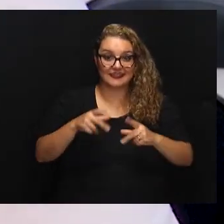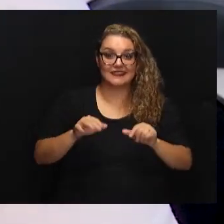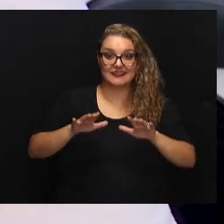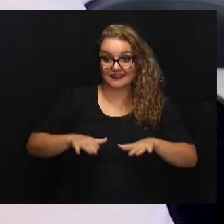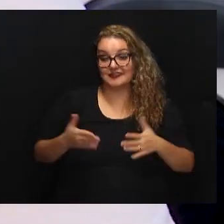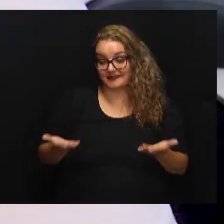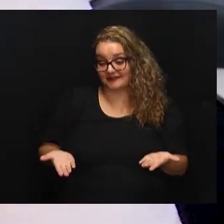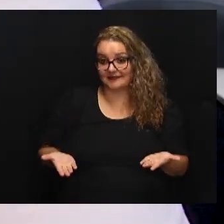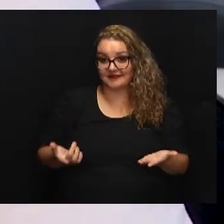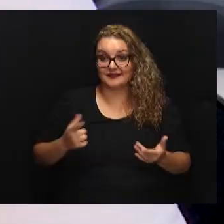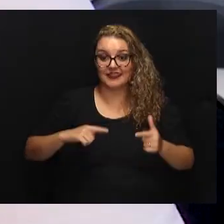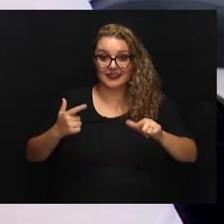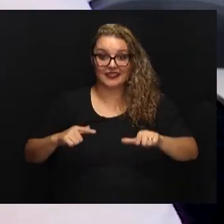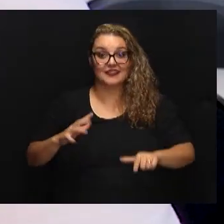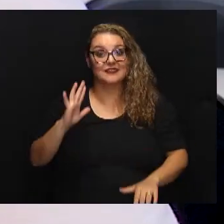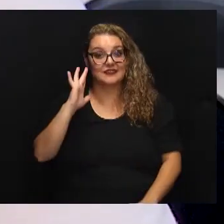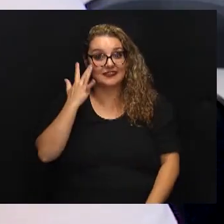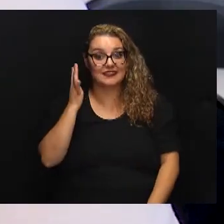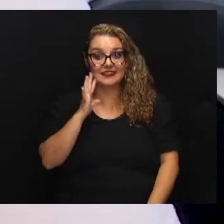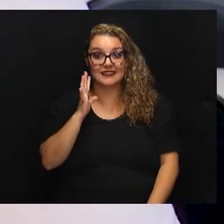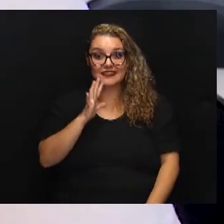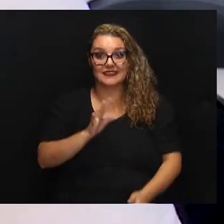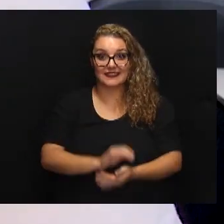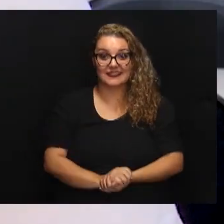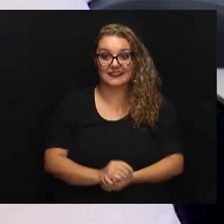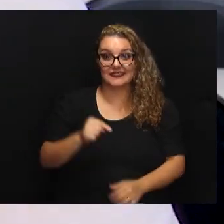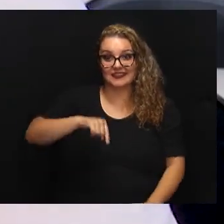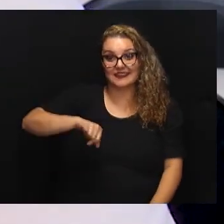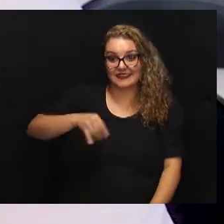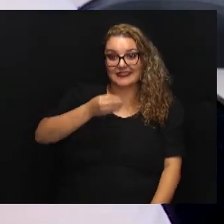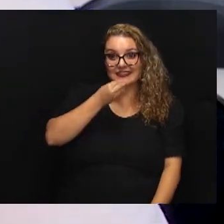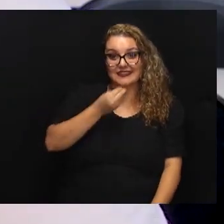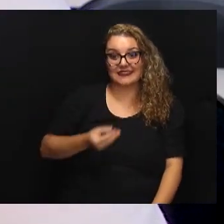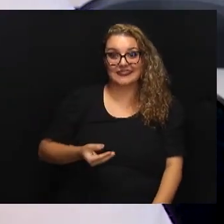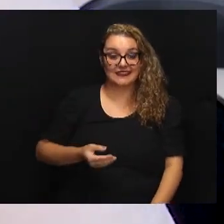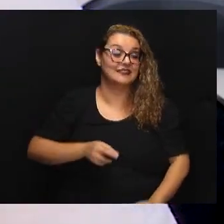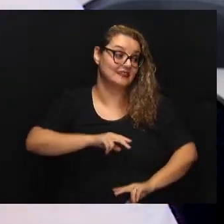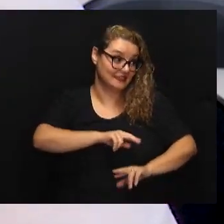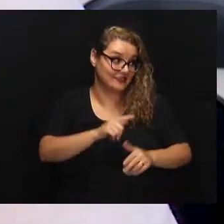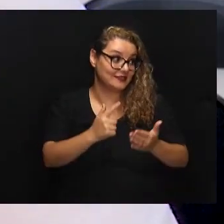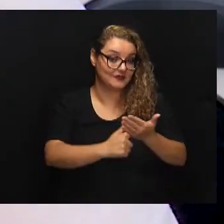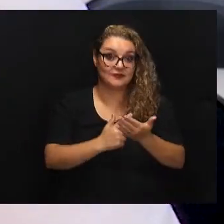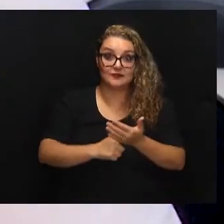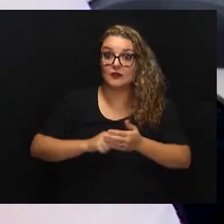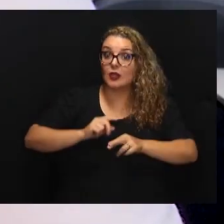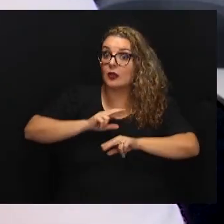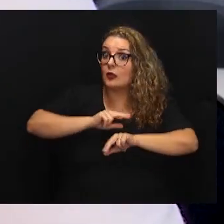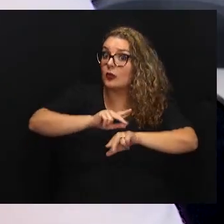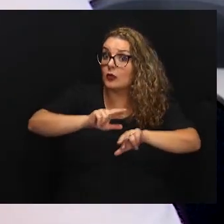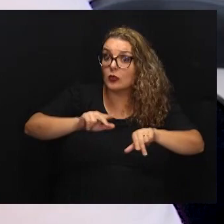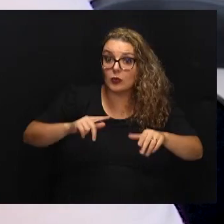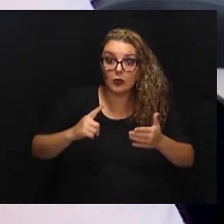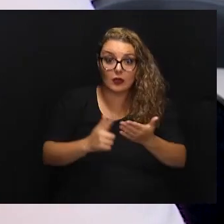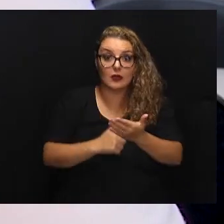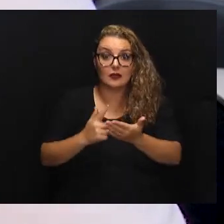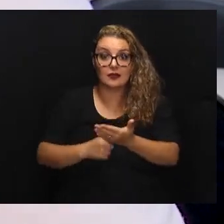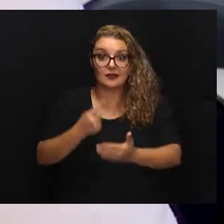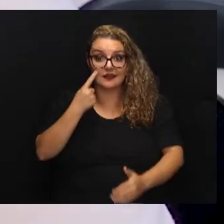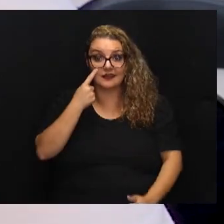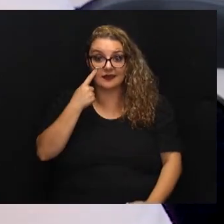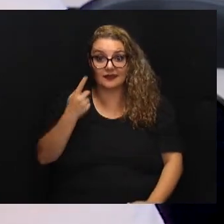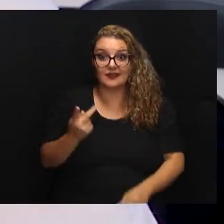curso. E eu vou aproveitar para fazer tudo isso aqui, já que tem esse espaço, eu achei super bacana. Eu vim aqui aproveitar. E muitos livros,